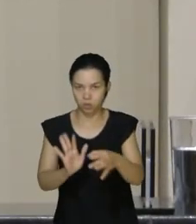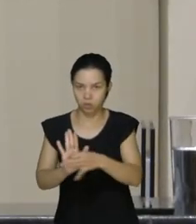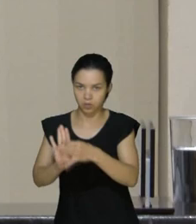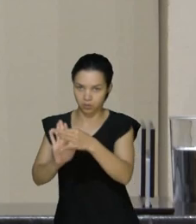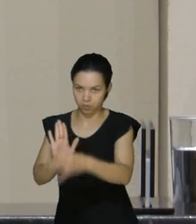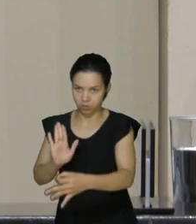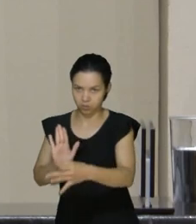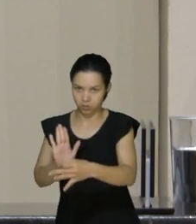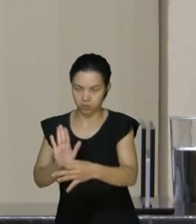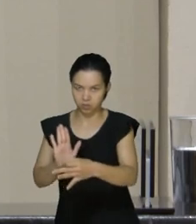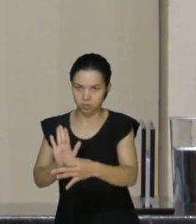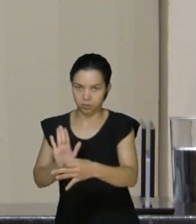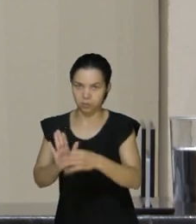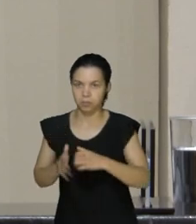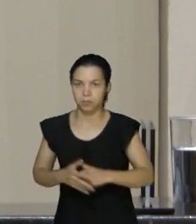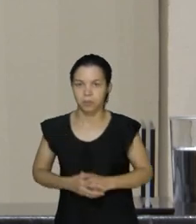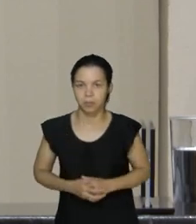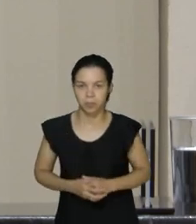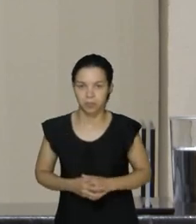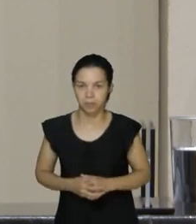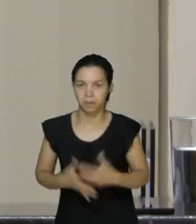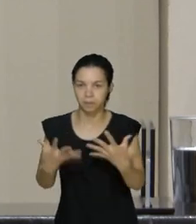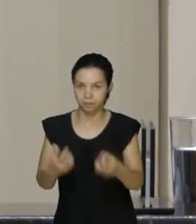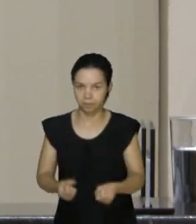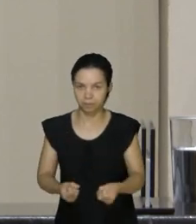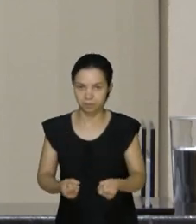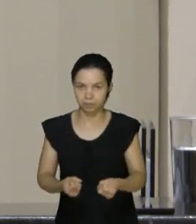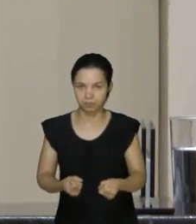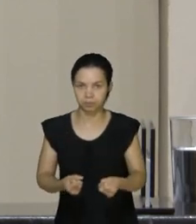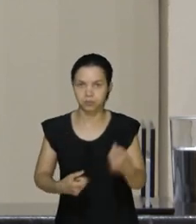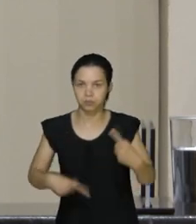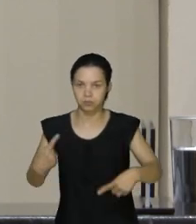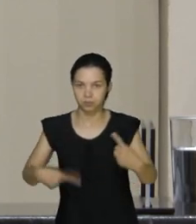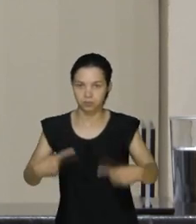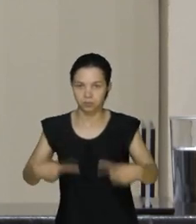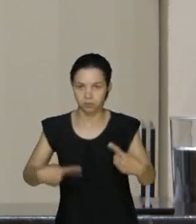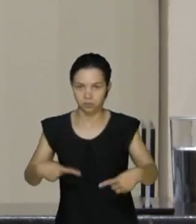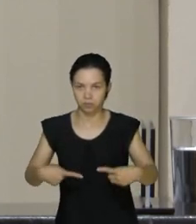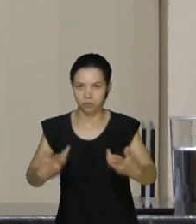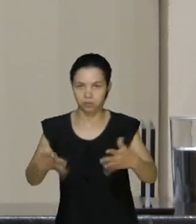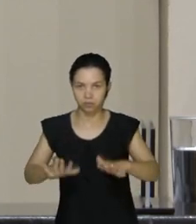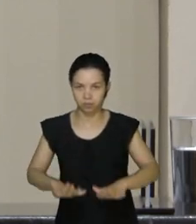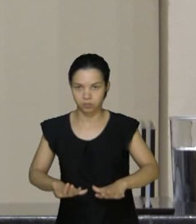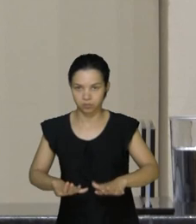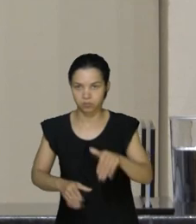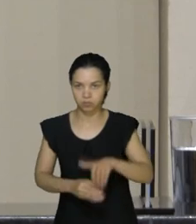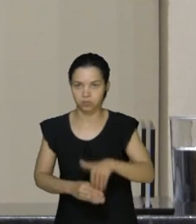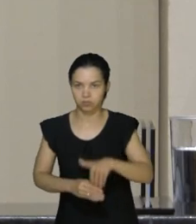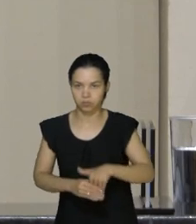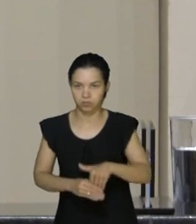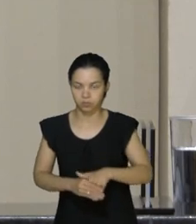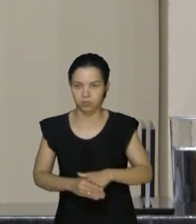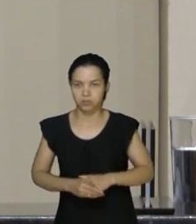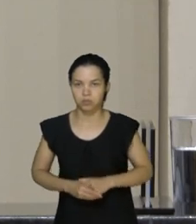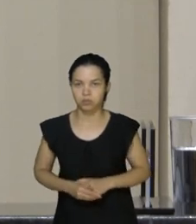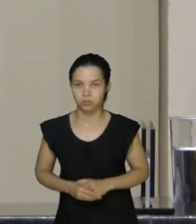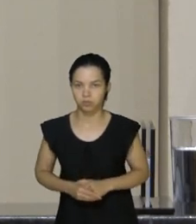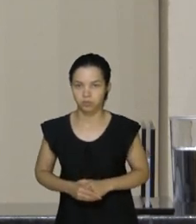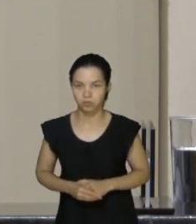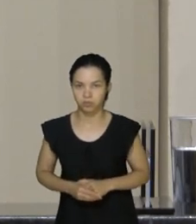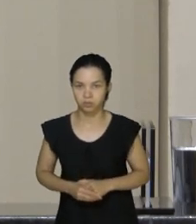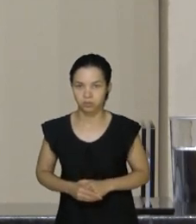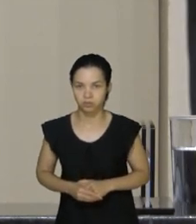e Transporte são favoráveis. Em discussão? Não havendo em votação, deputados concordam, permanecem como